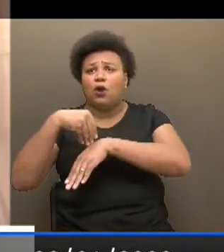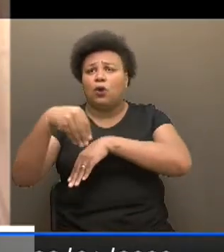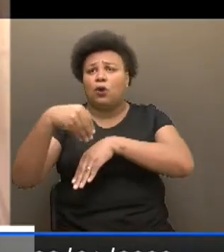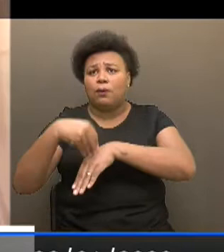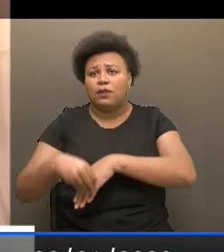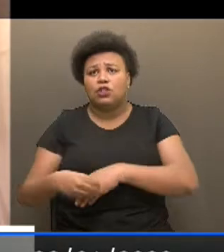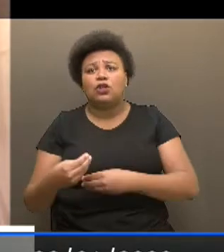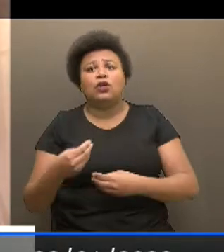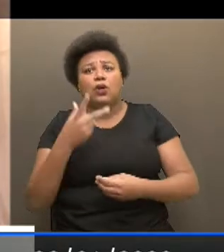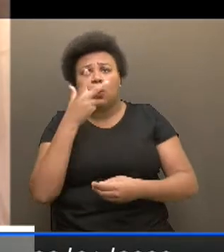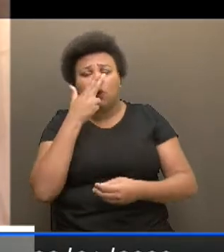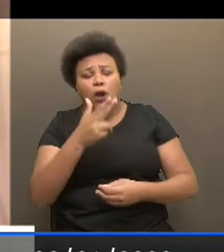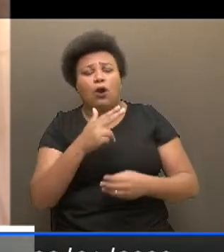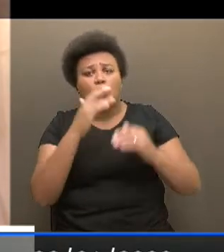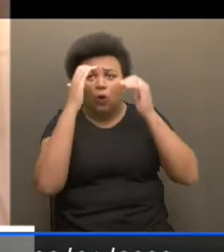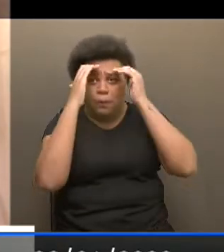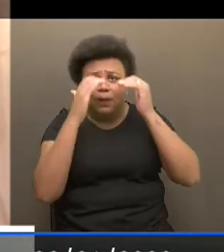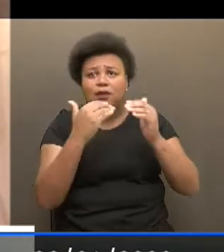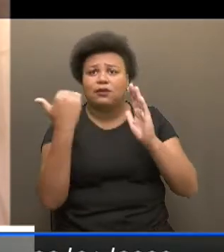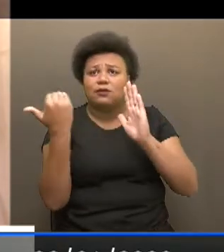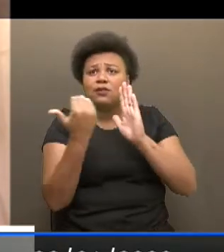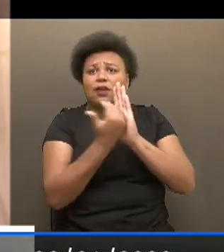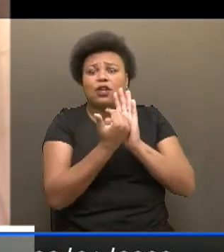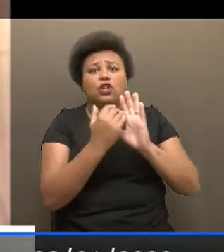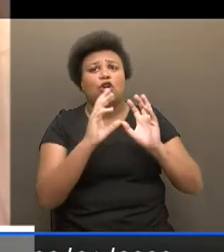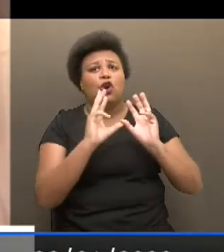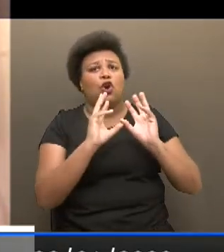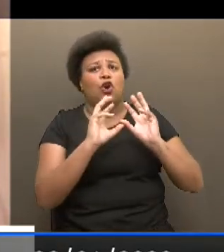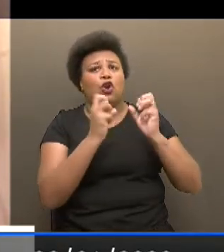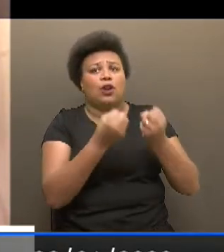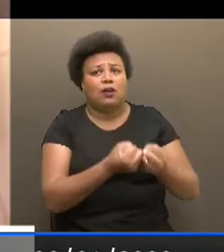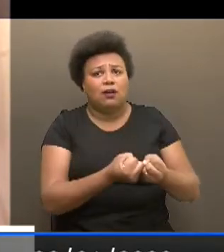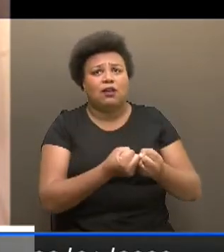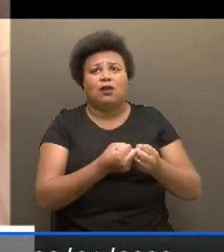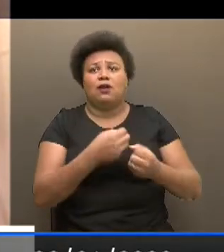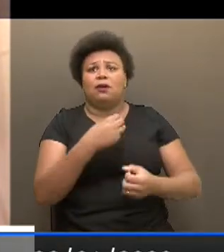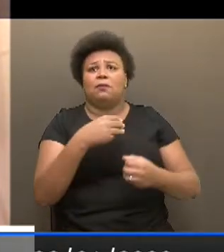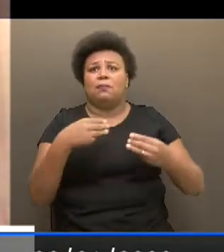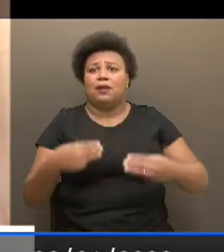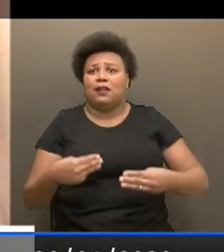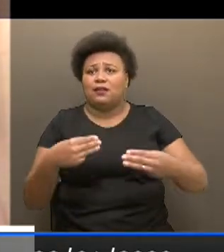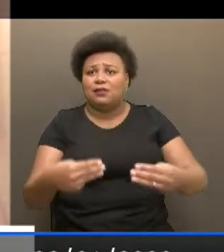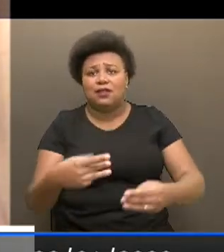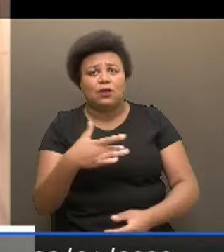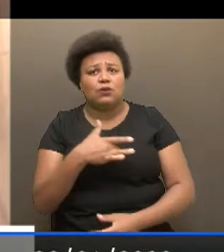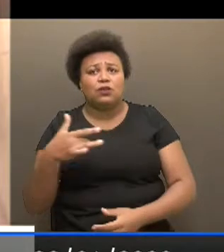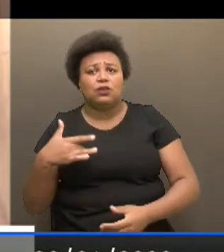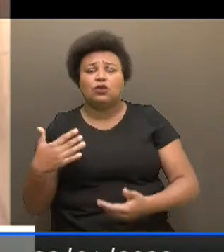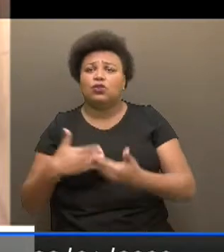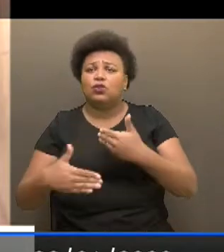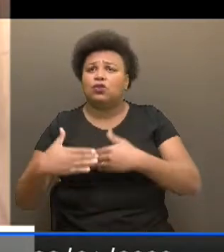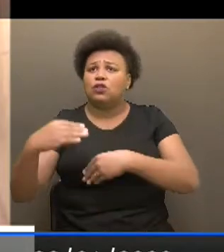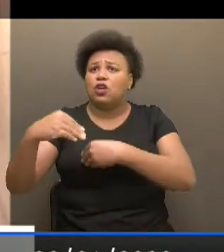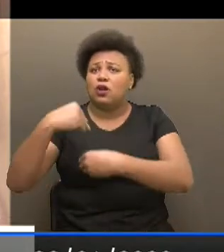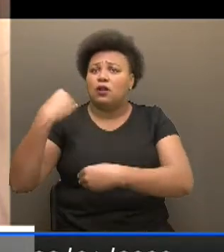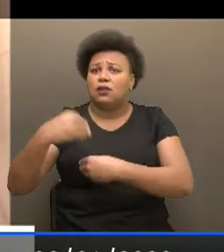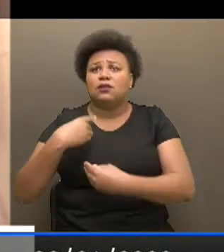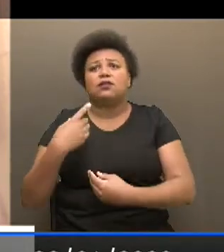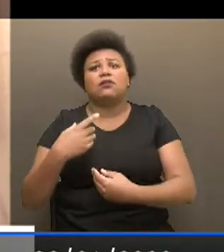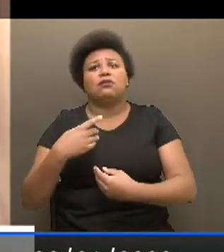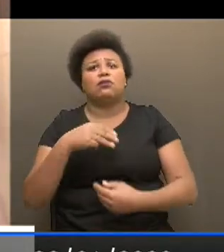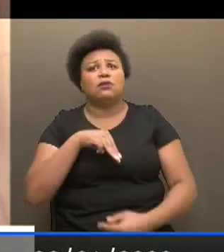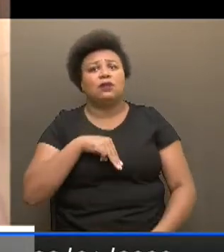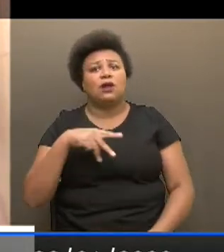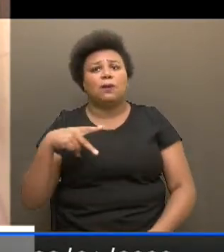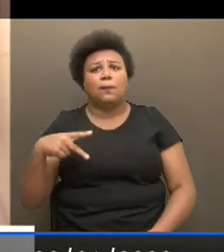a Organização Mundial da Saúde, Ministério da Saúde, e orientações que recebemos até do próprio Ministério Público